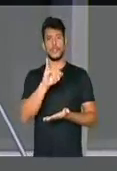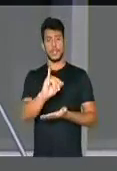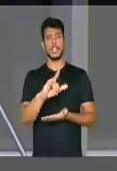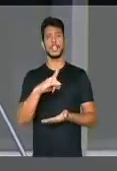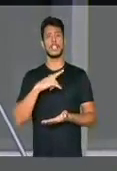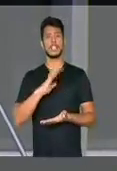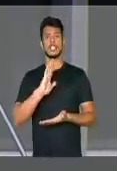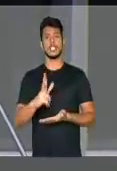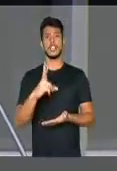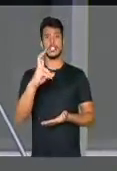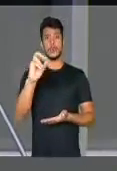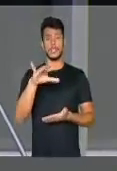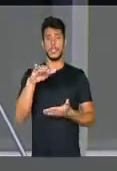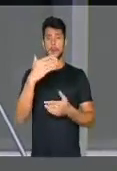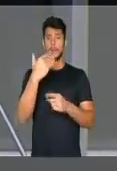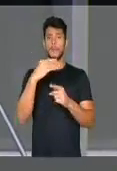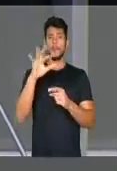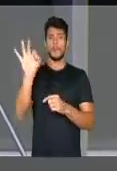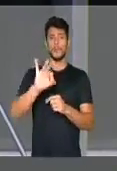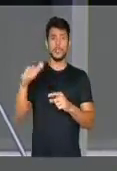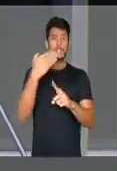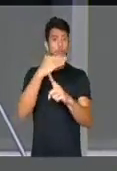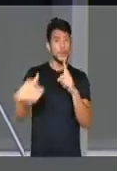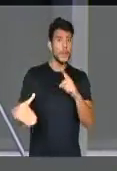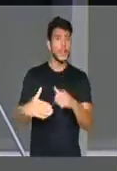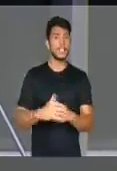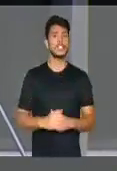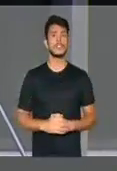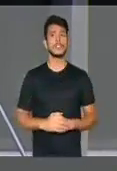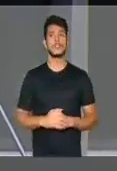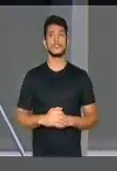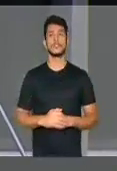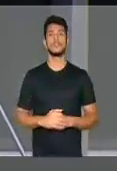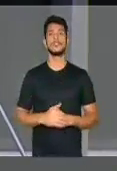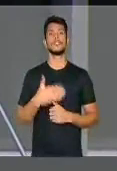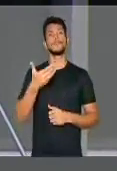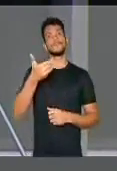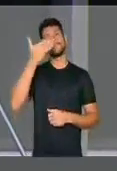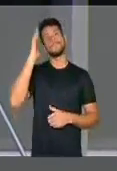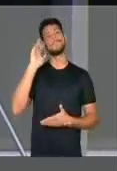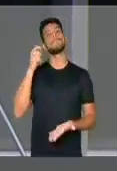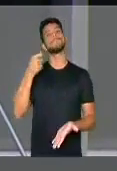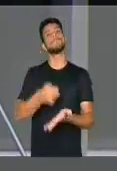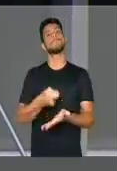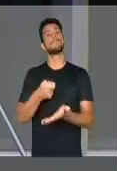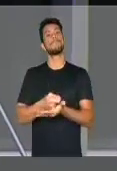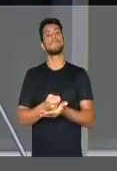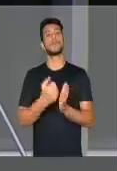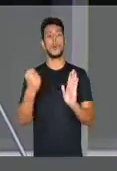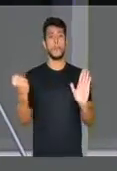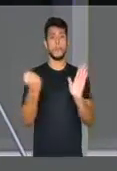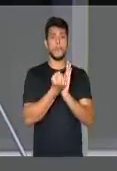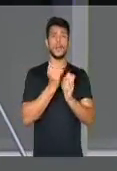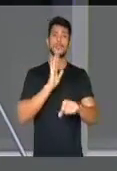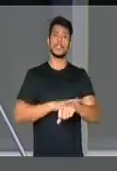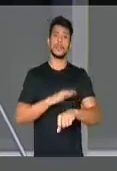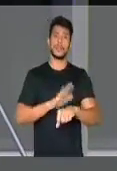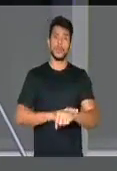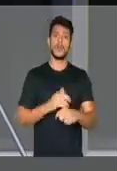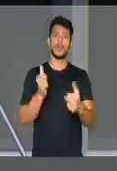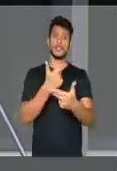aqui. O corpo técnico em 20%. Temer impôs o marco temporal aos atos